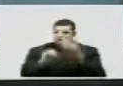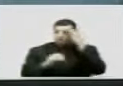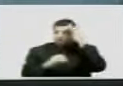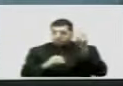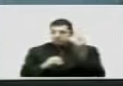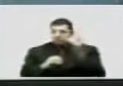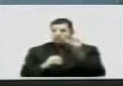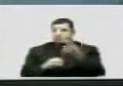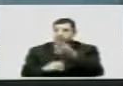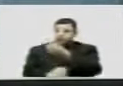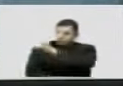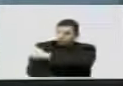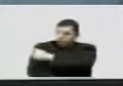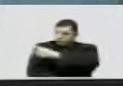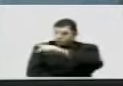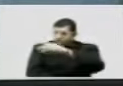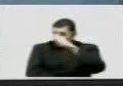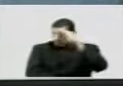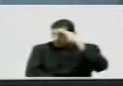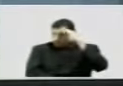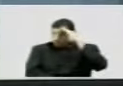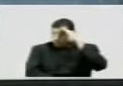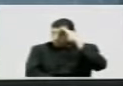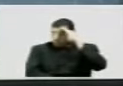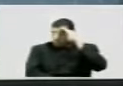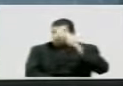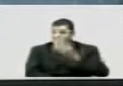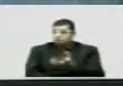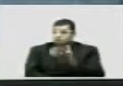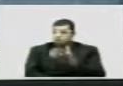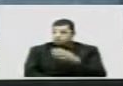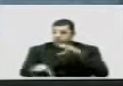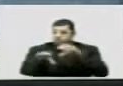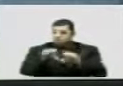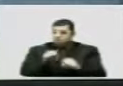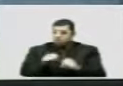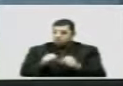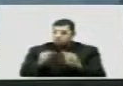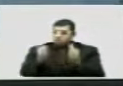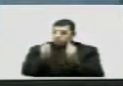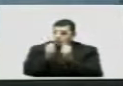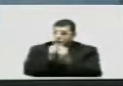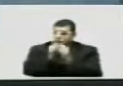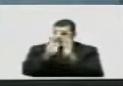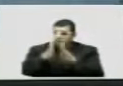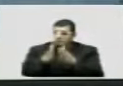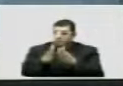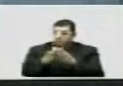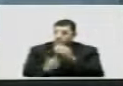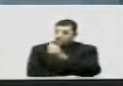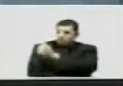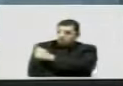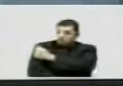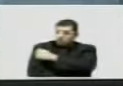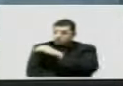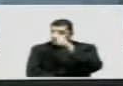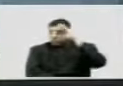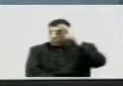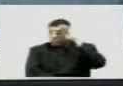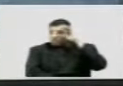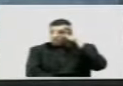amanhã um aluno soldado, que formalmente, juridicamente, ainda é um aluno